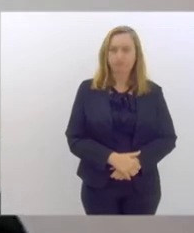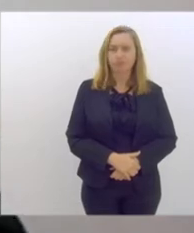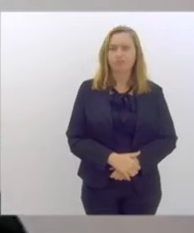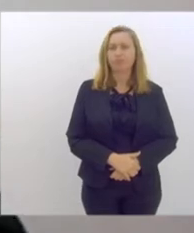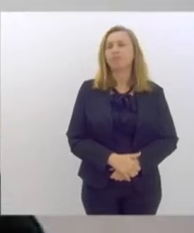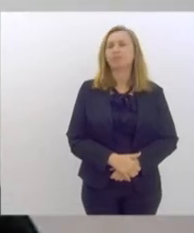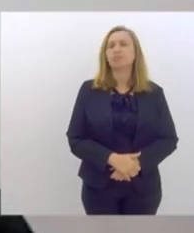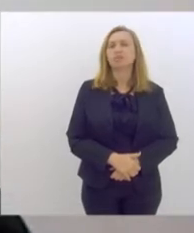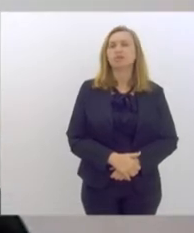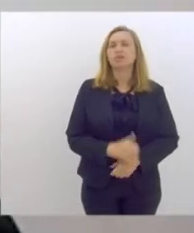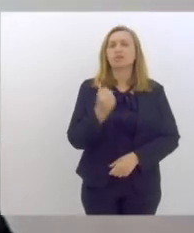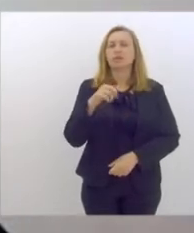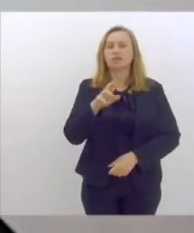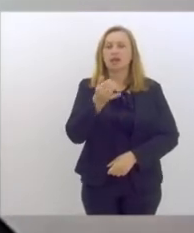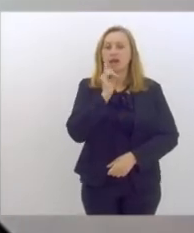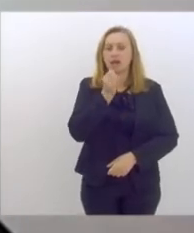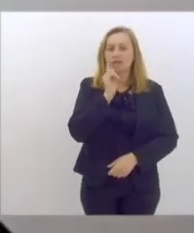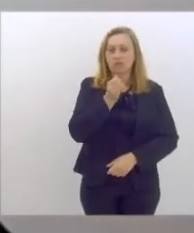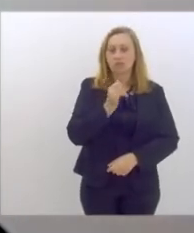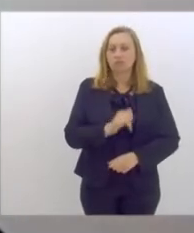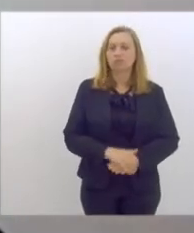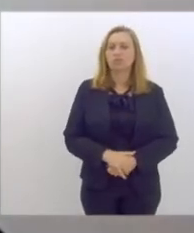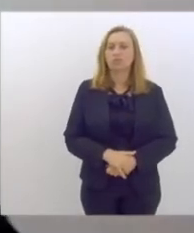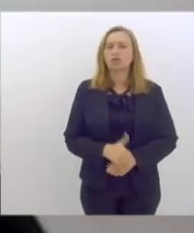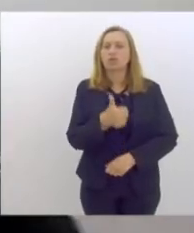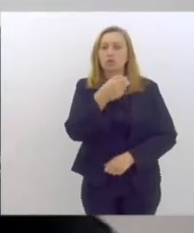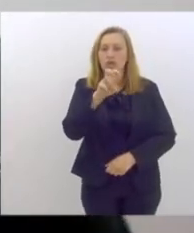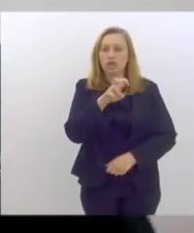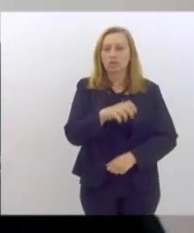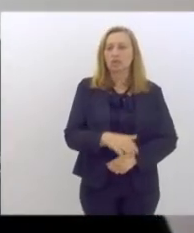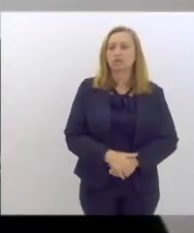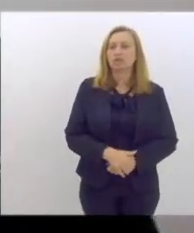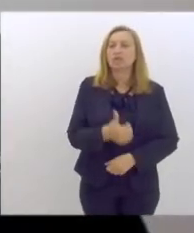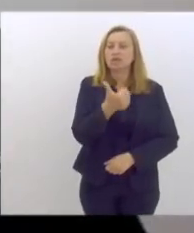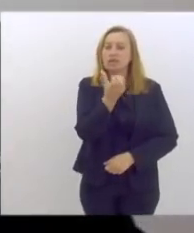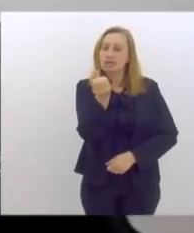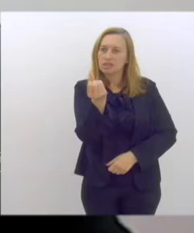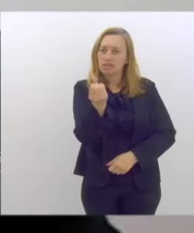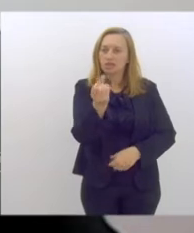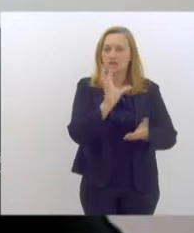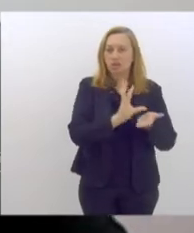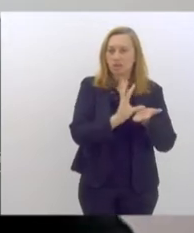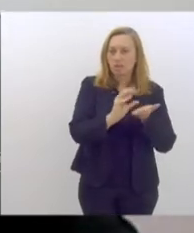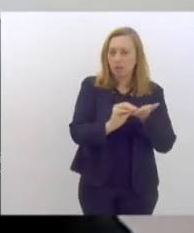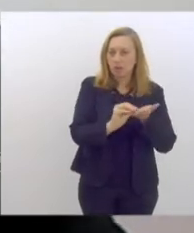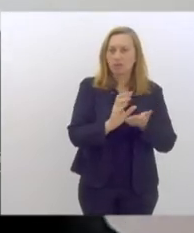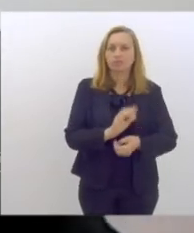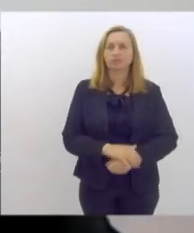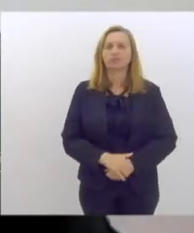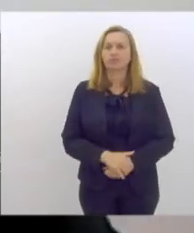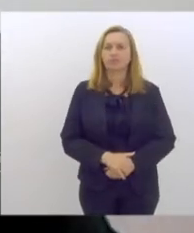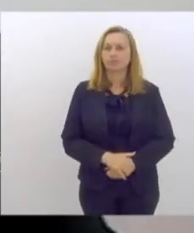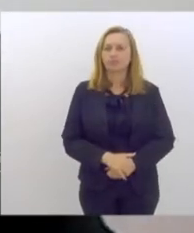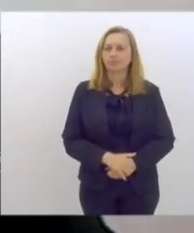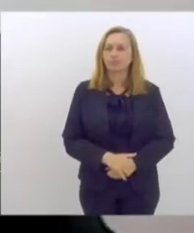tipo bacellar como ela tudo Vencido o 1516 da pauta